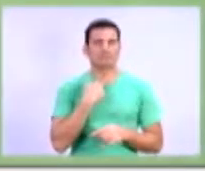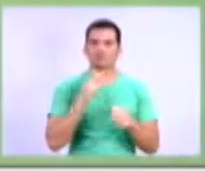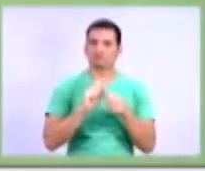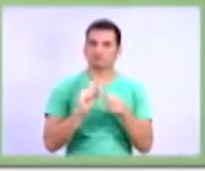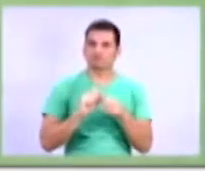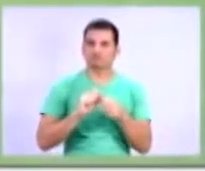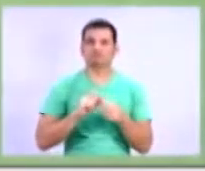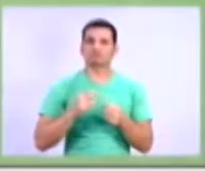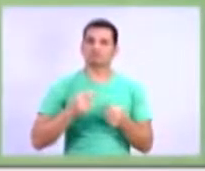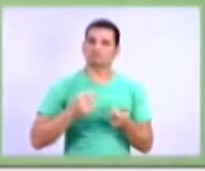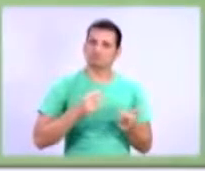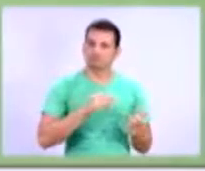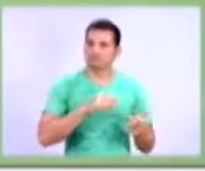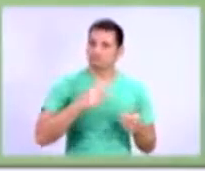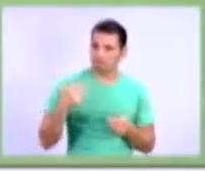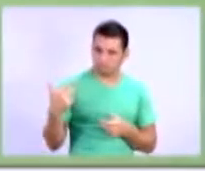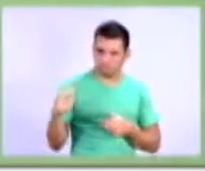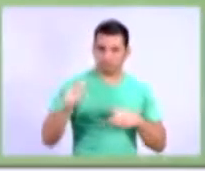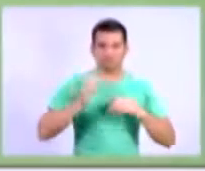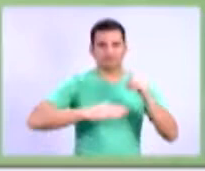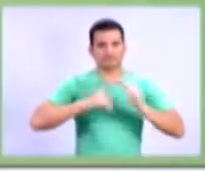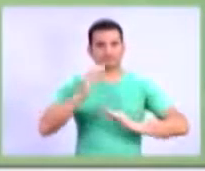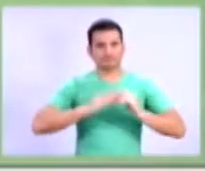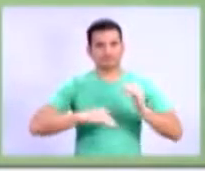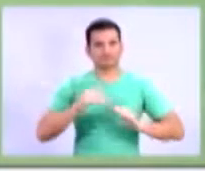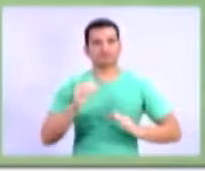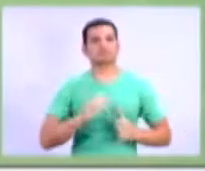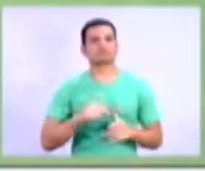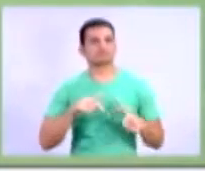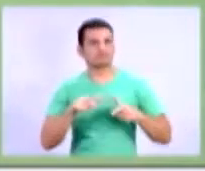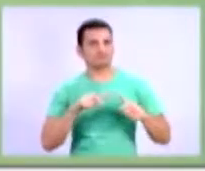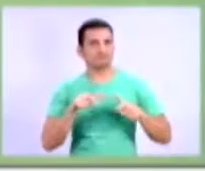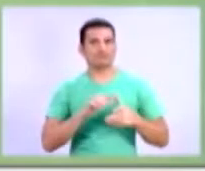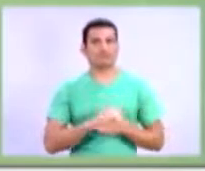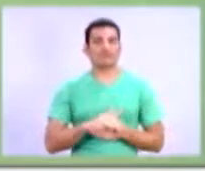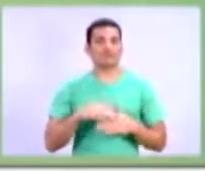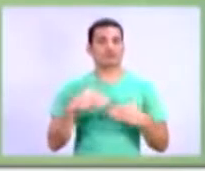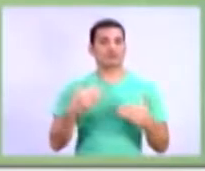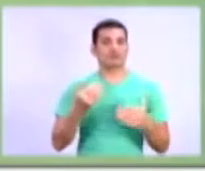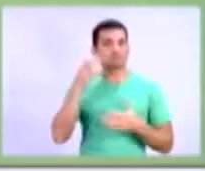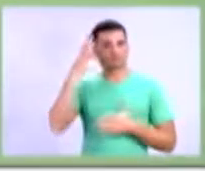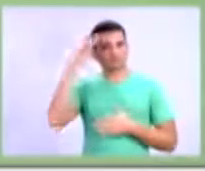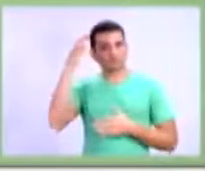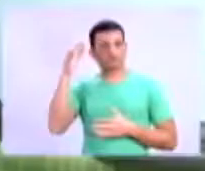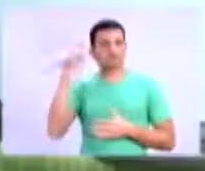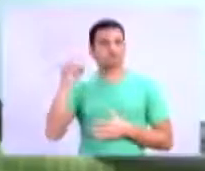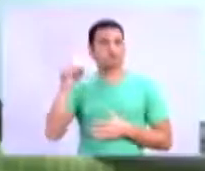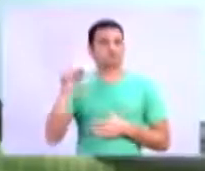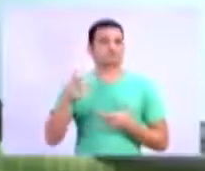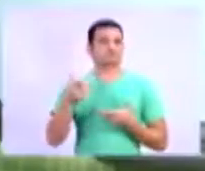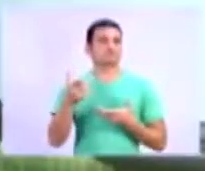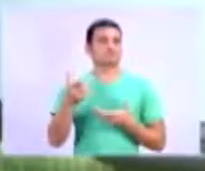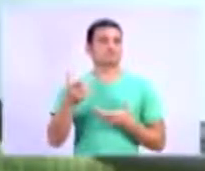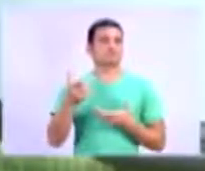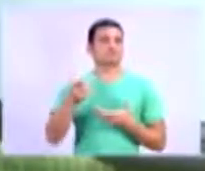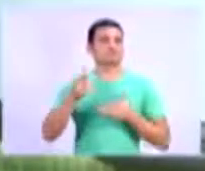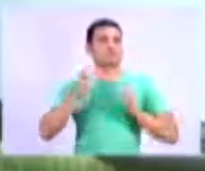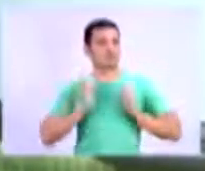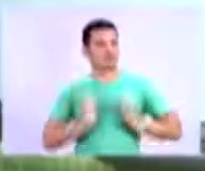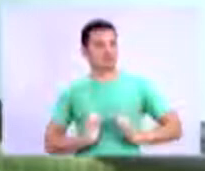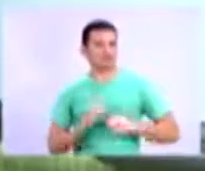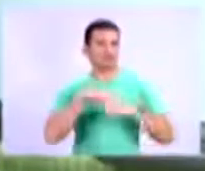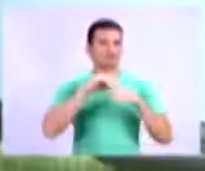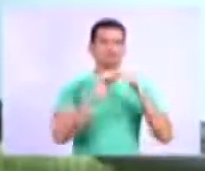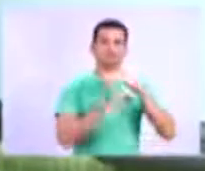sua profissão. Então, quando a gente vai refletir sobre essa conduta ética dentro da empresa, nós temos que ter em